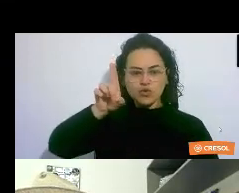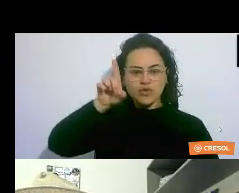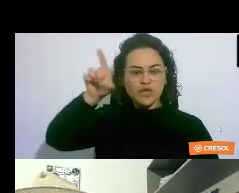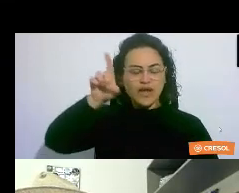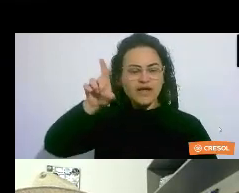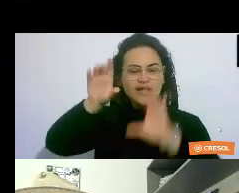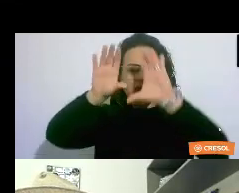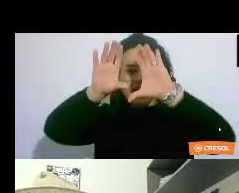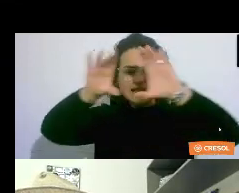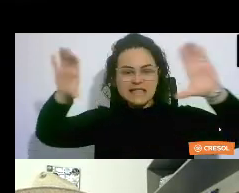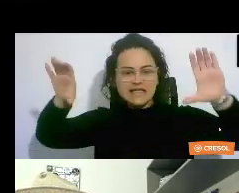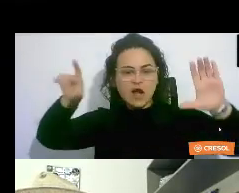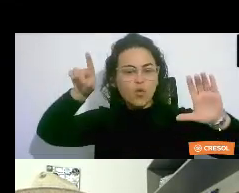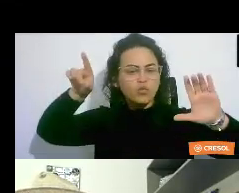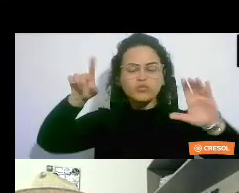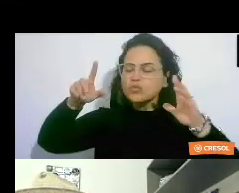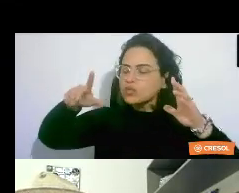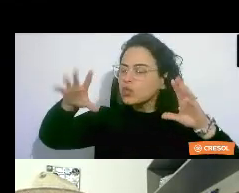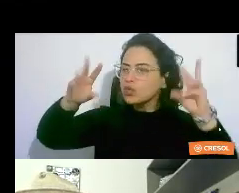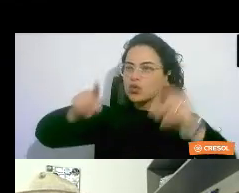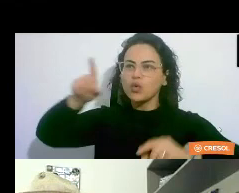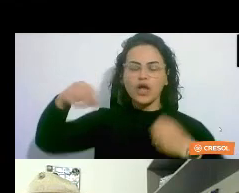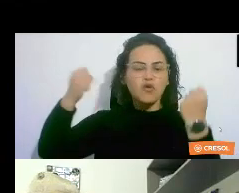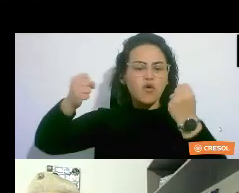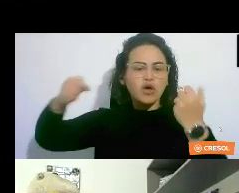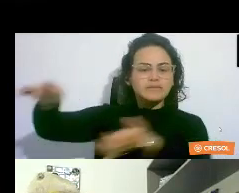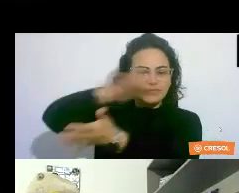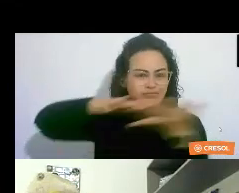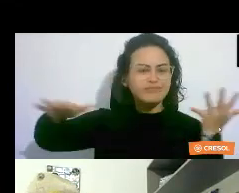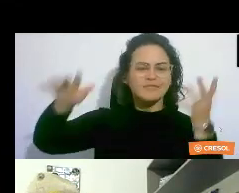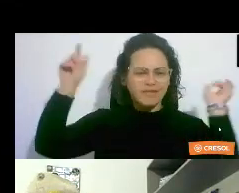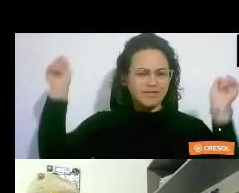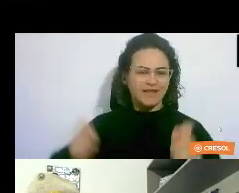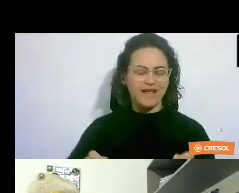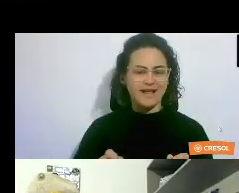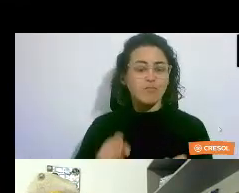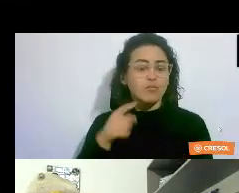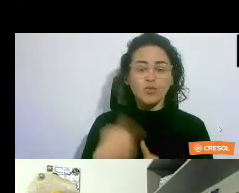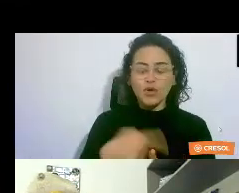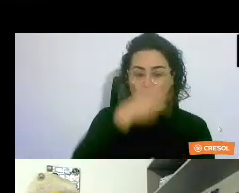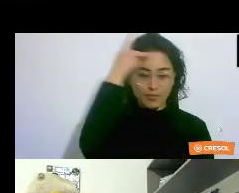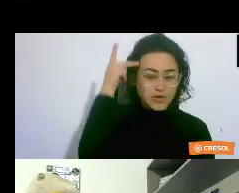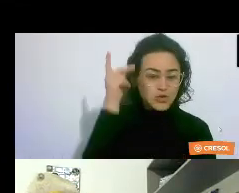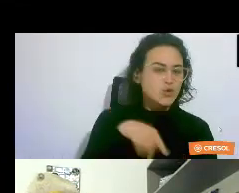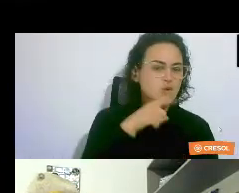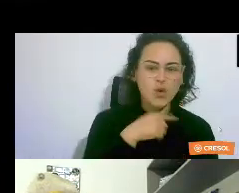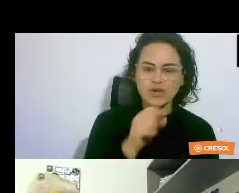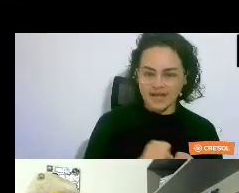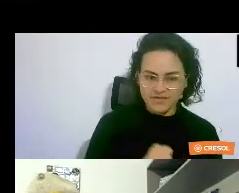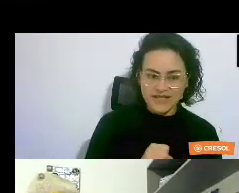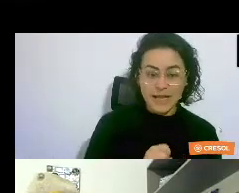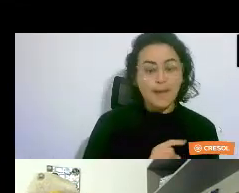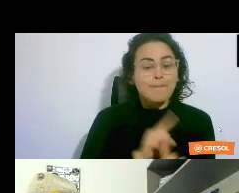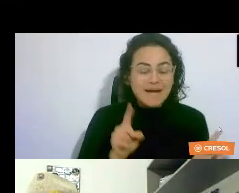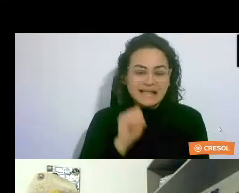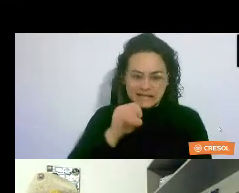é incapaz de fazer, mas não move uma palha naquilo que a capacidade humana pode resolver. E